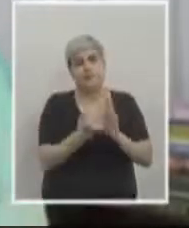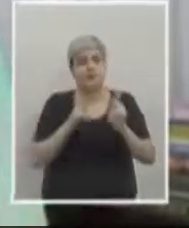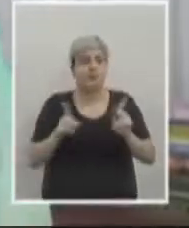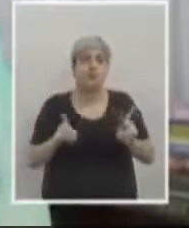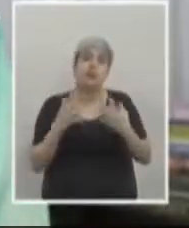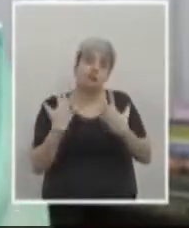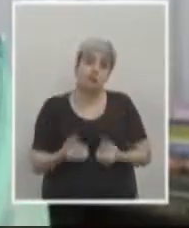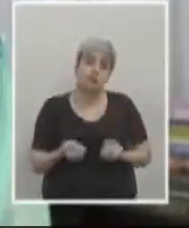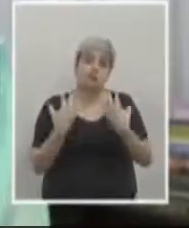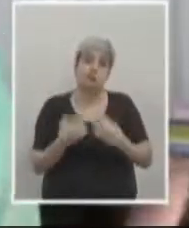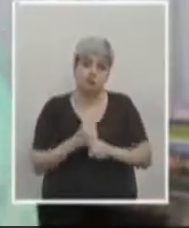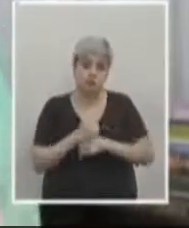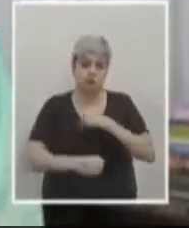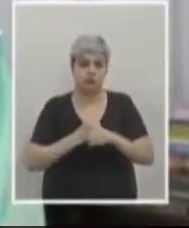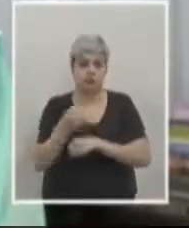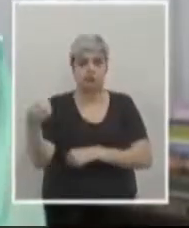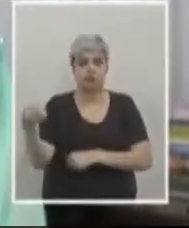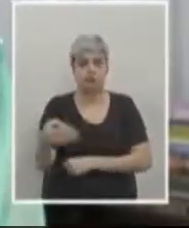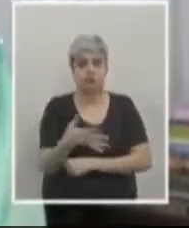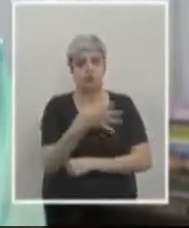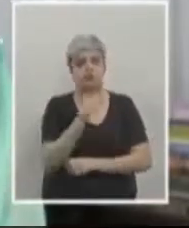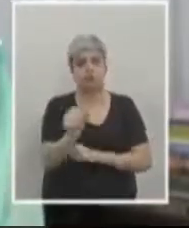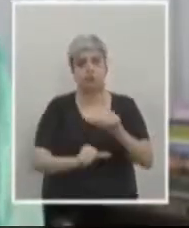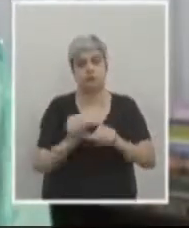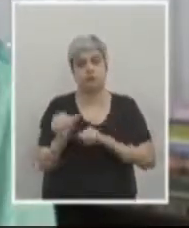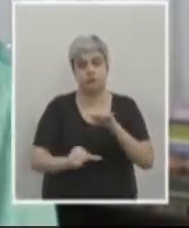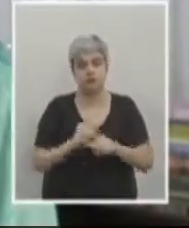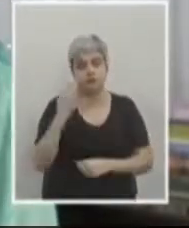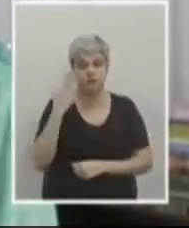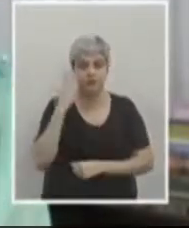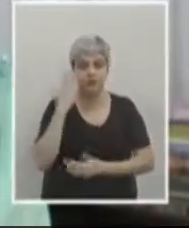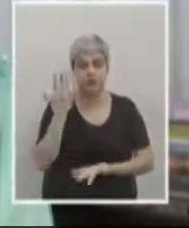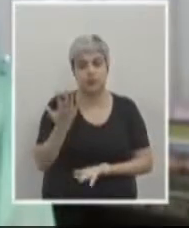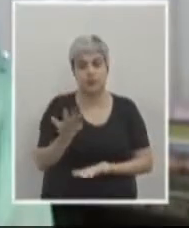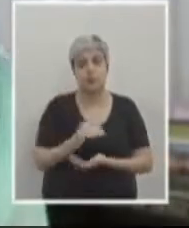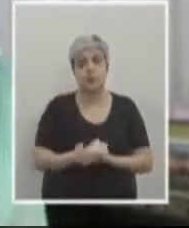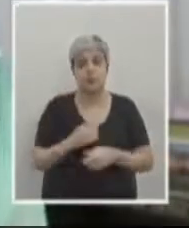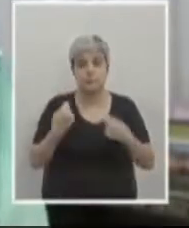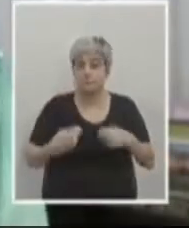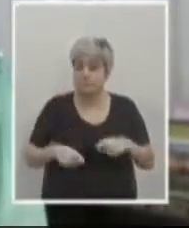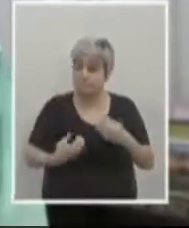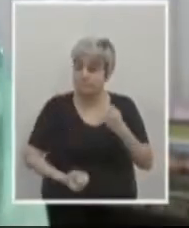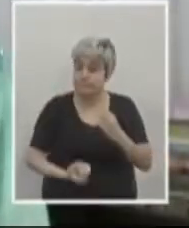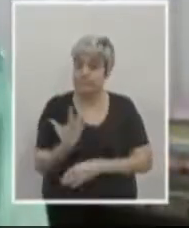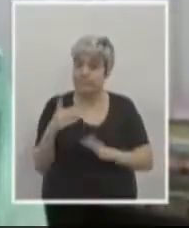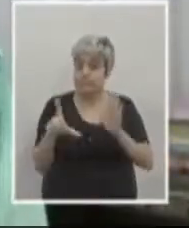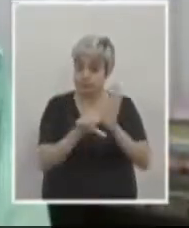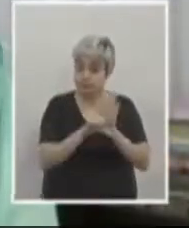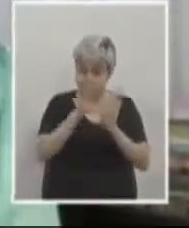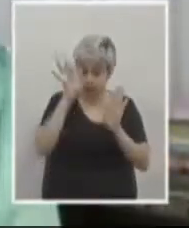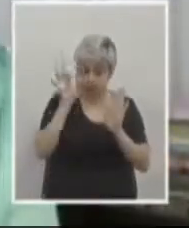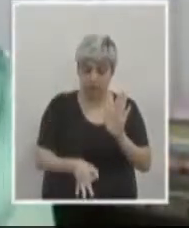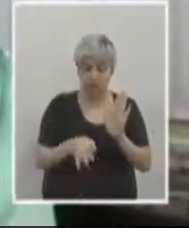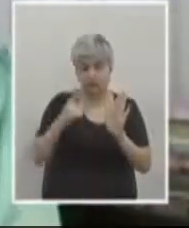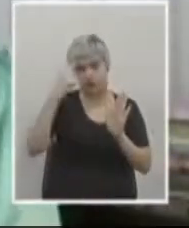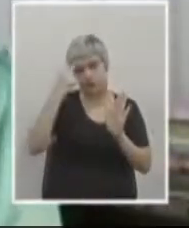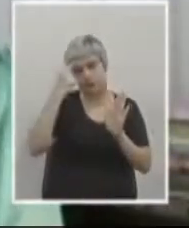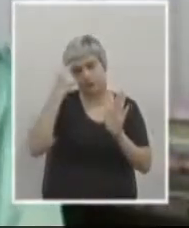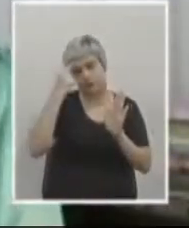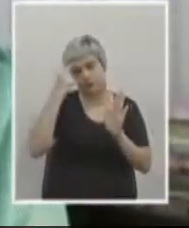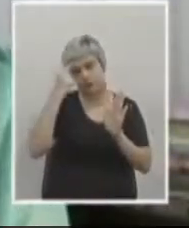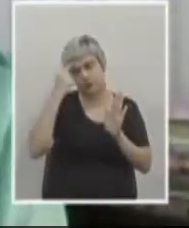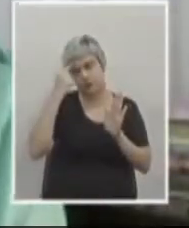não dá. A gente tem assim a ADI 5267 batendo as portas aí. Precisam elaborar políticas públicas para pensar nisso aí. E a